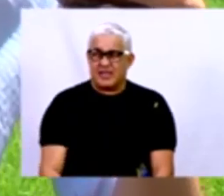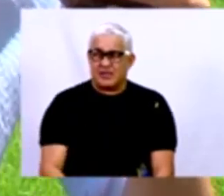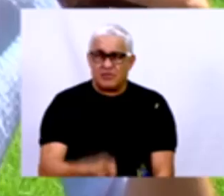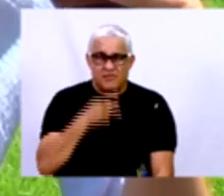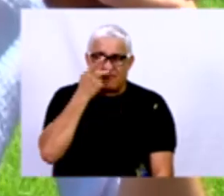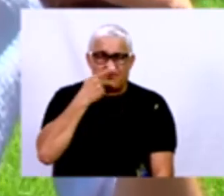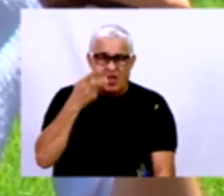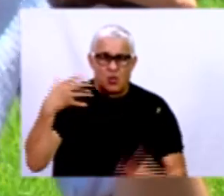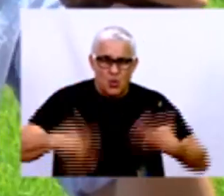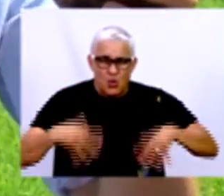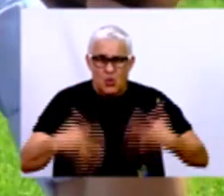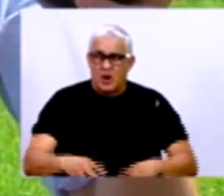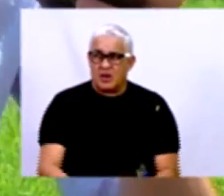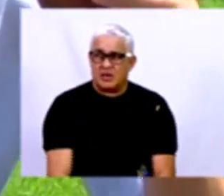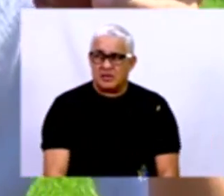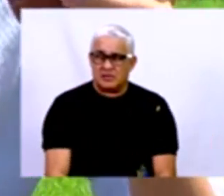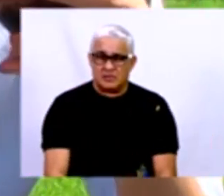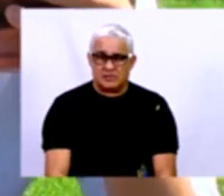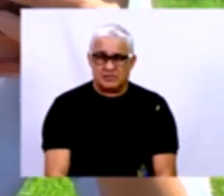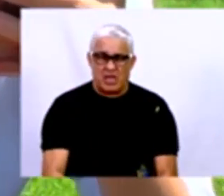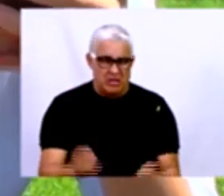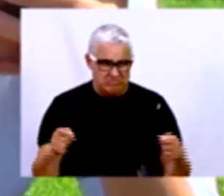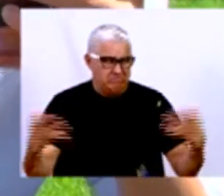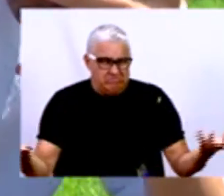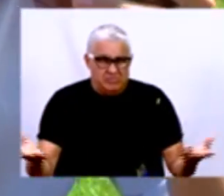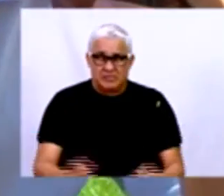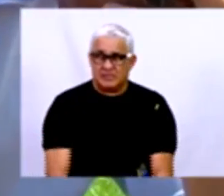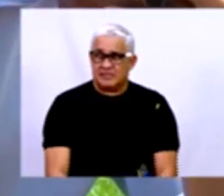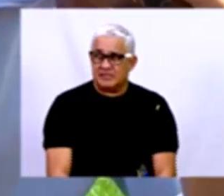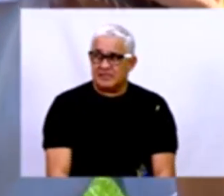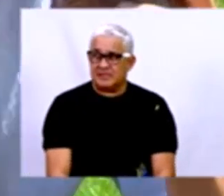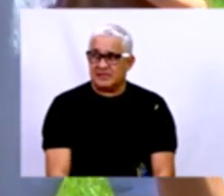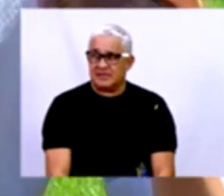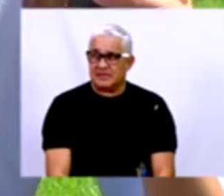lá, puxa-te. Bem capaz, né?